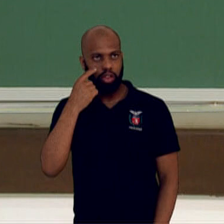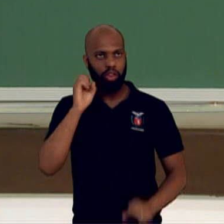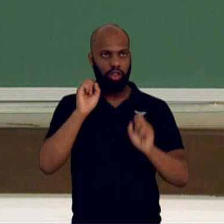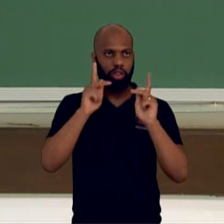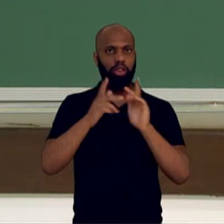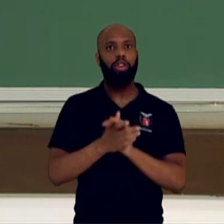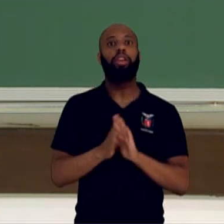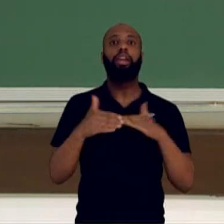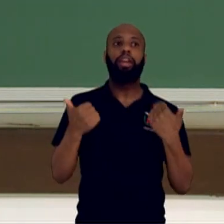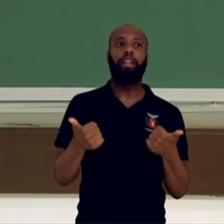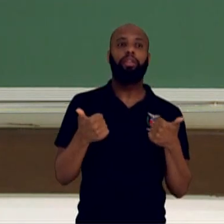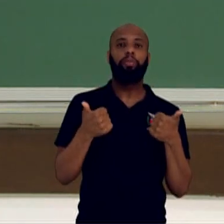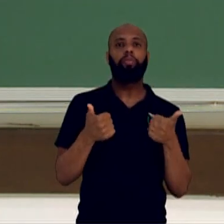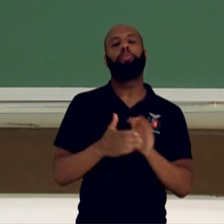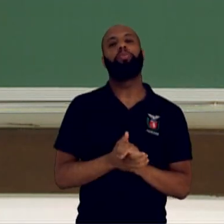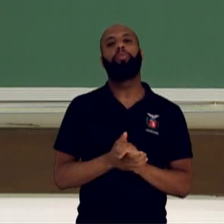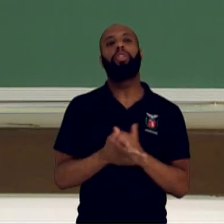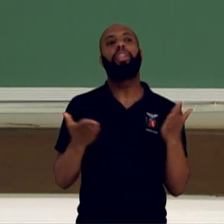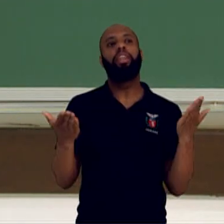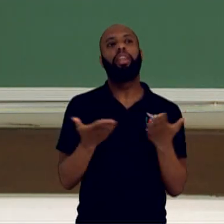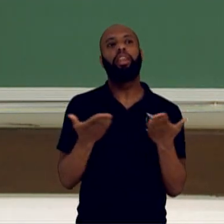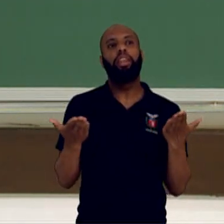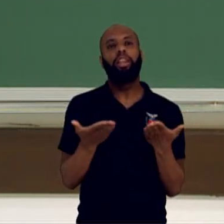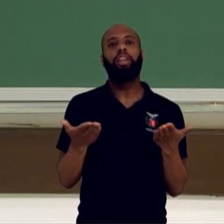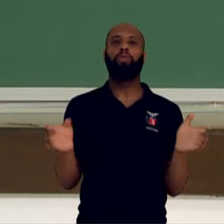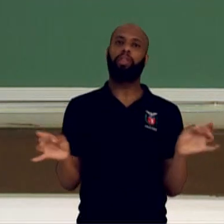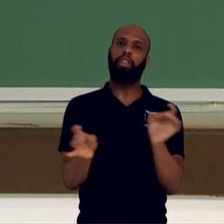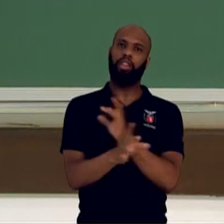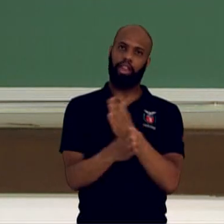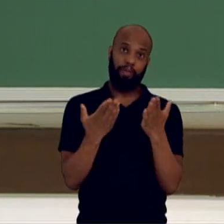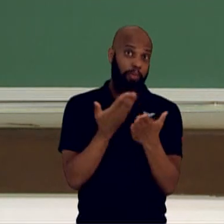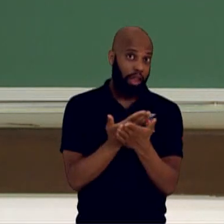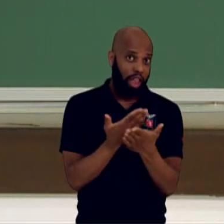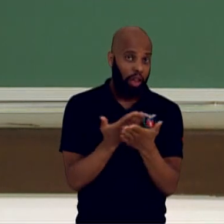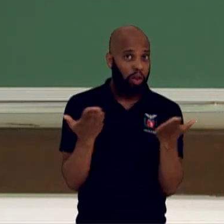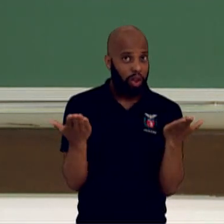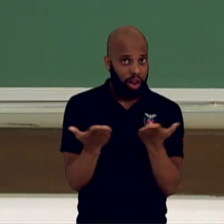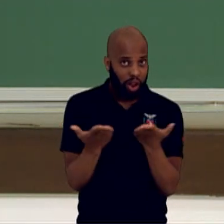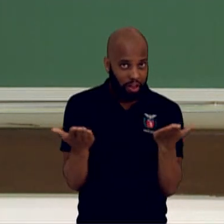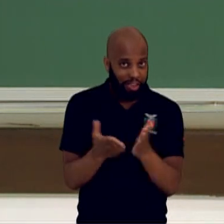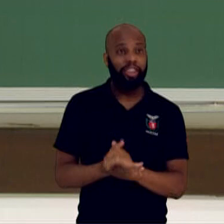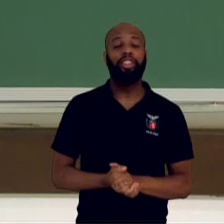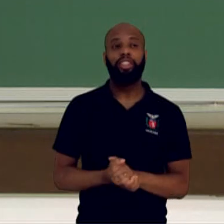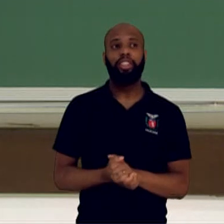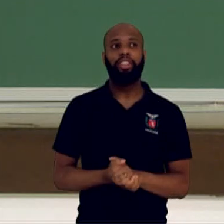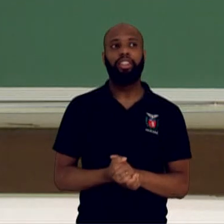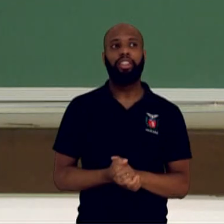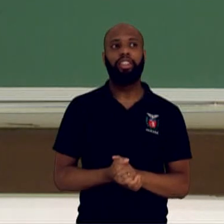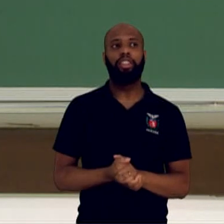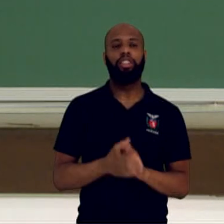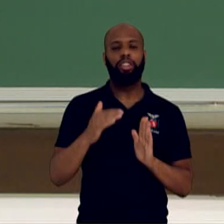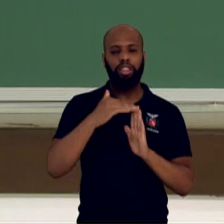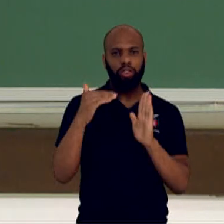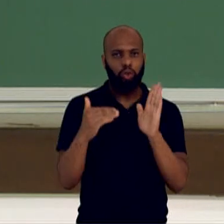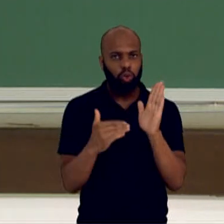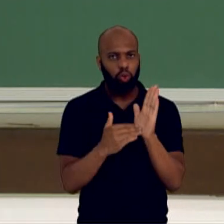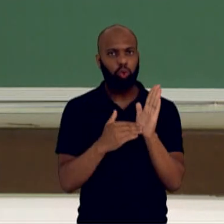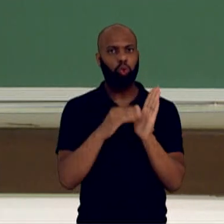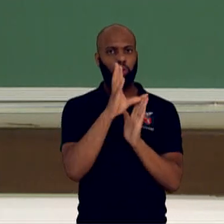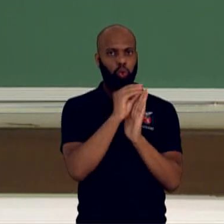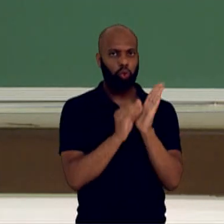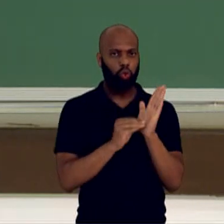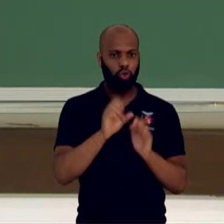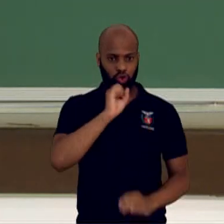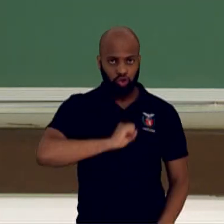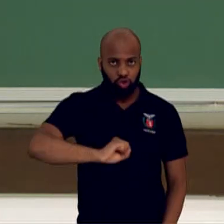certo? Muito bem. Então, agora, pessoal, nós encerramos a nossa aula, com todo esse conteúdo do